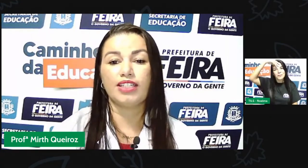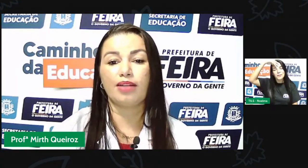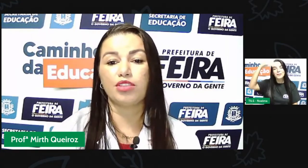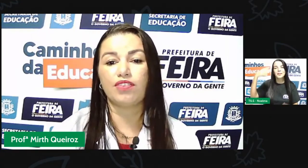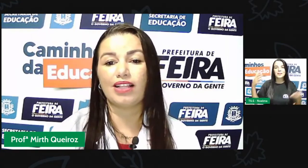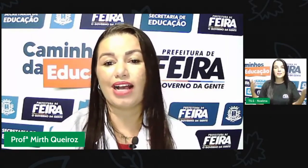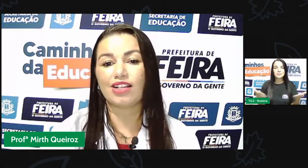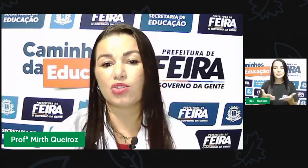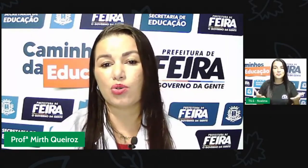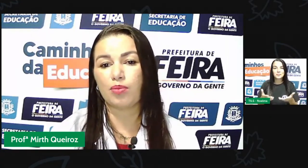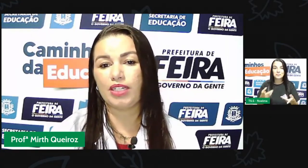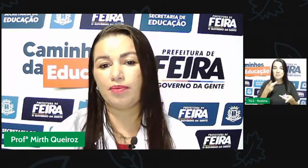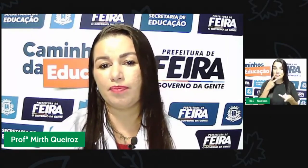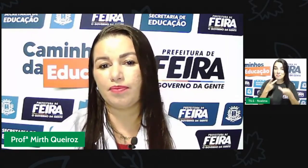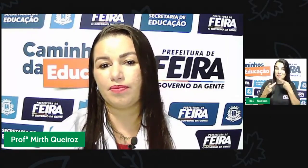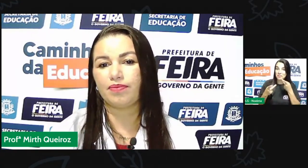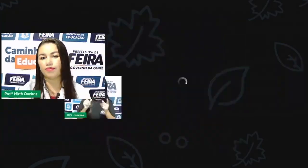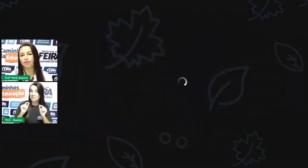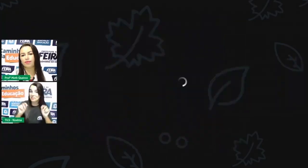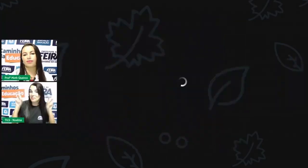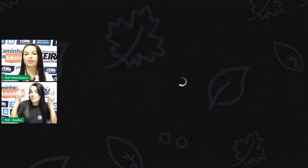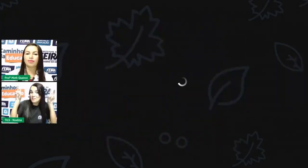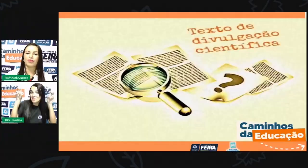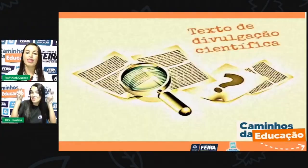hoje nós iremos falar sobre